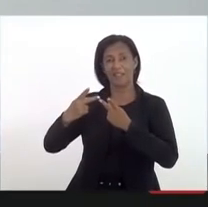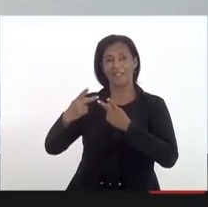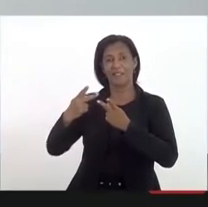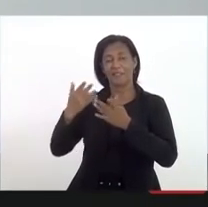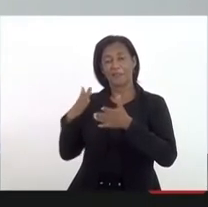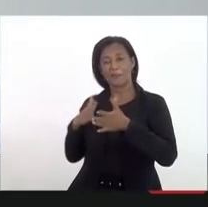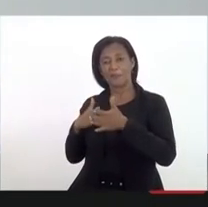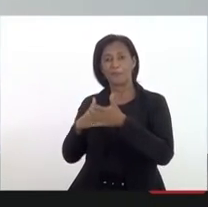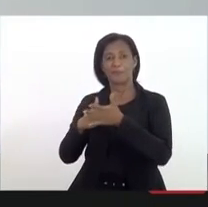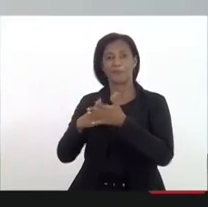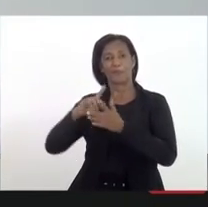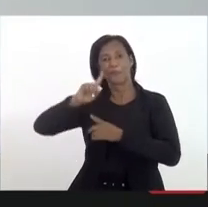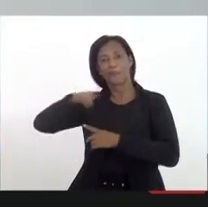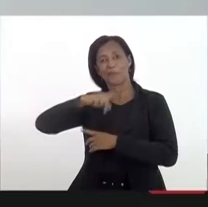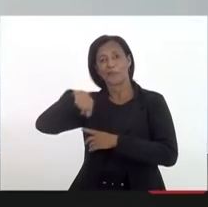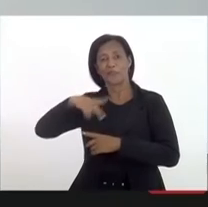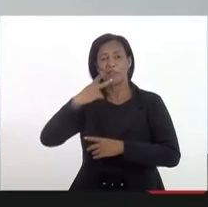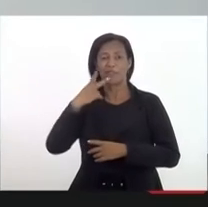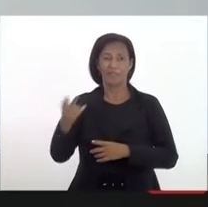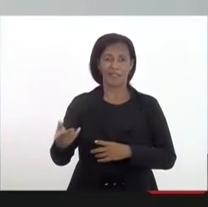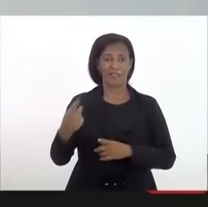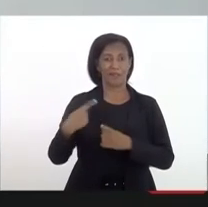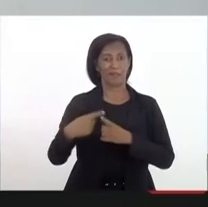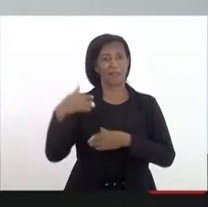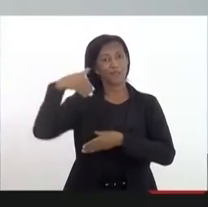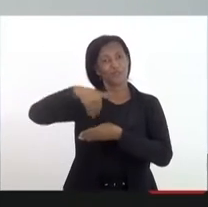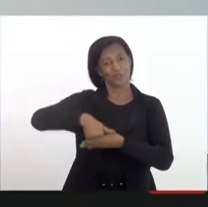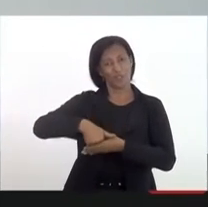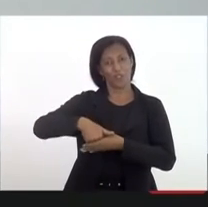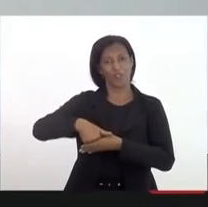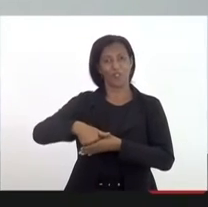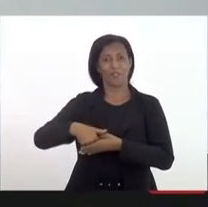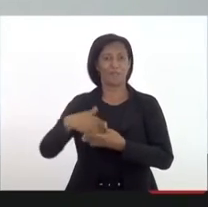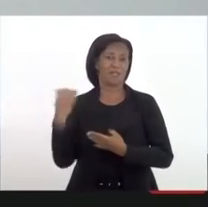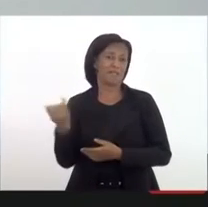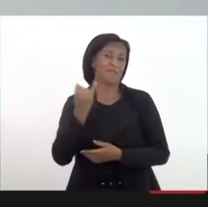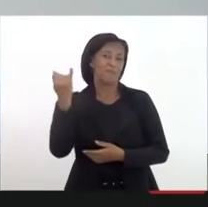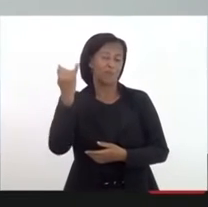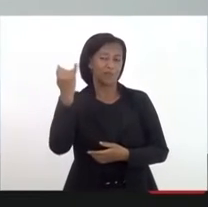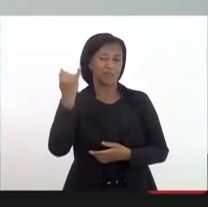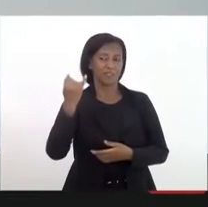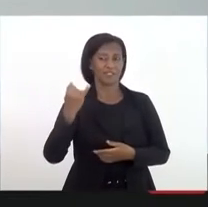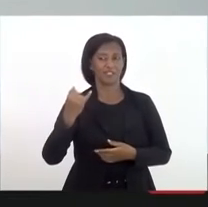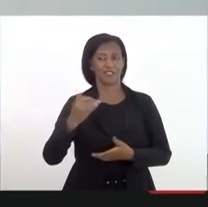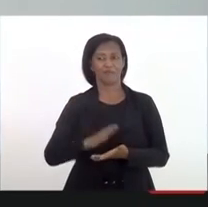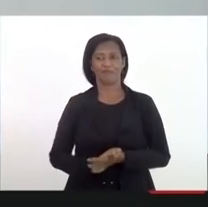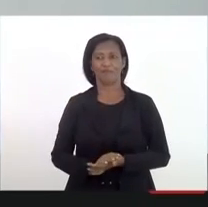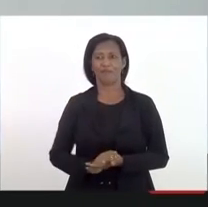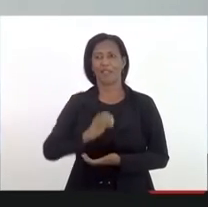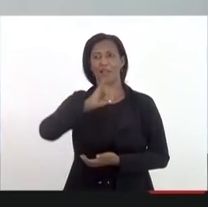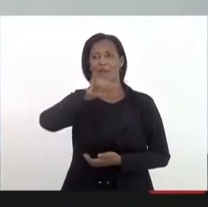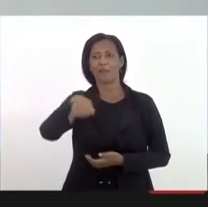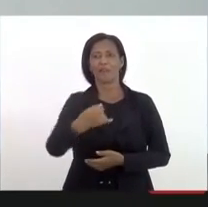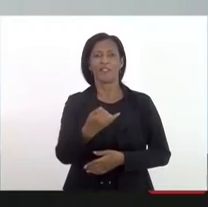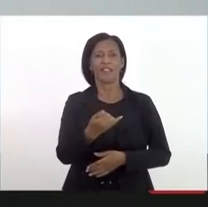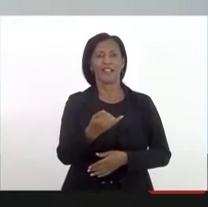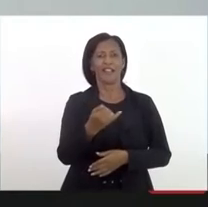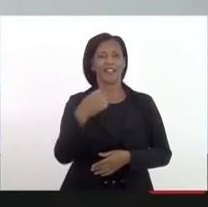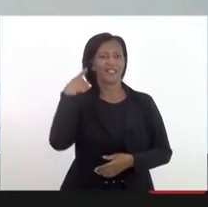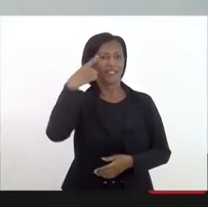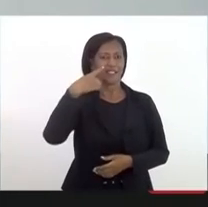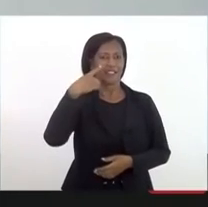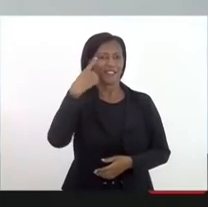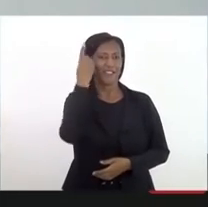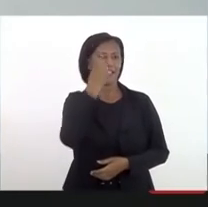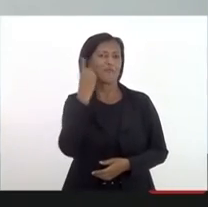mas também não posso me furtar de participar de uma discussão tão relevante para o Estado. Aproveito para comentar aqui o deputado estadual Luiz Paulo, que